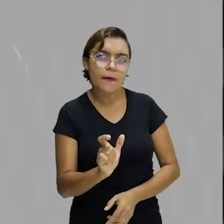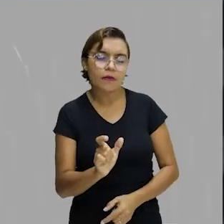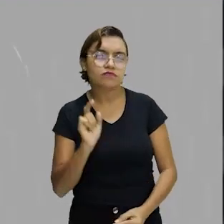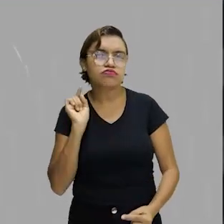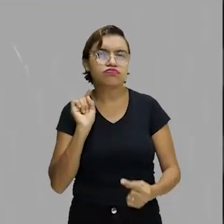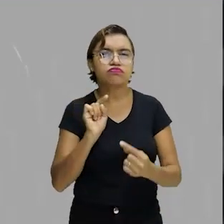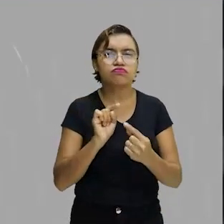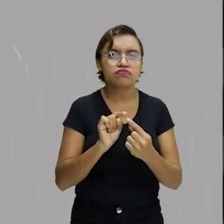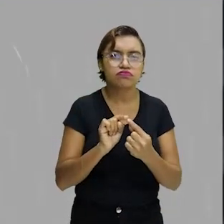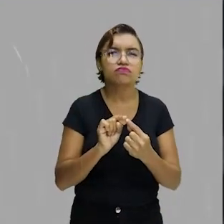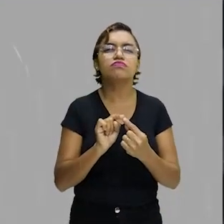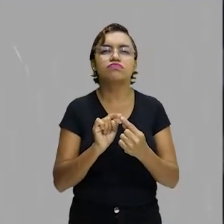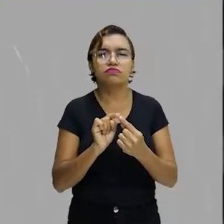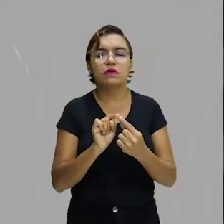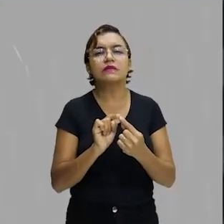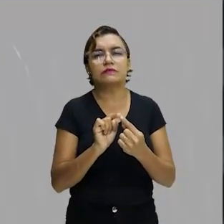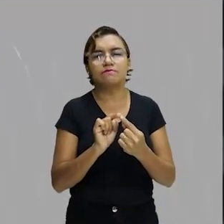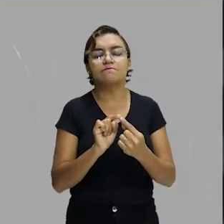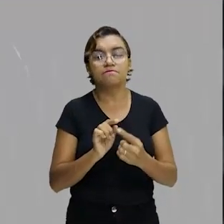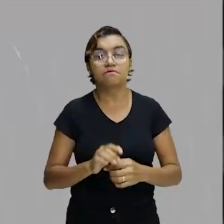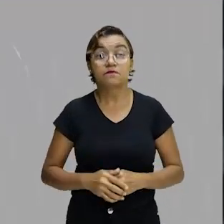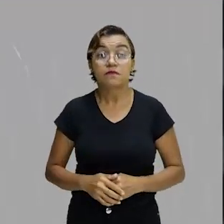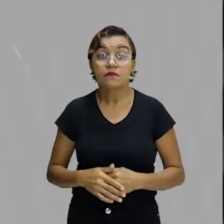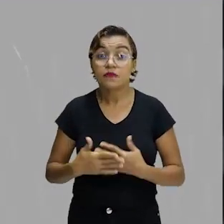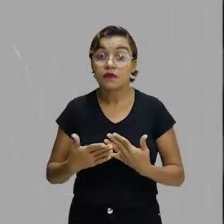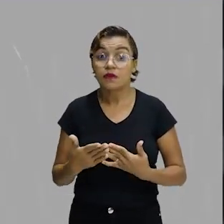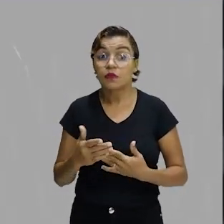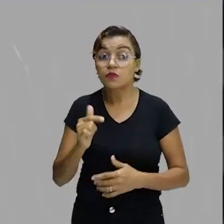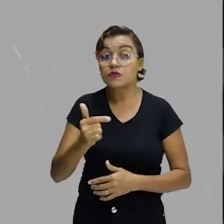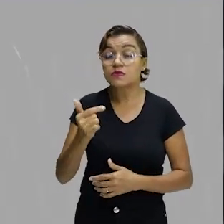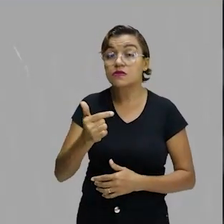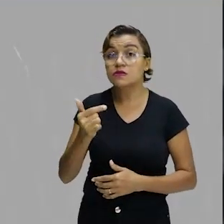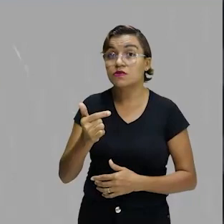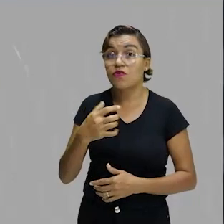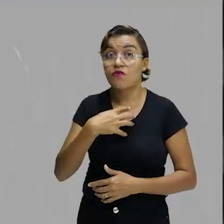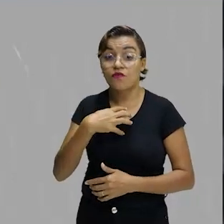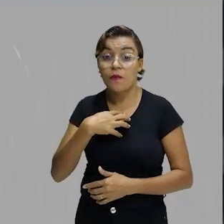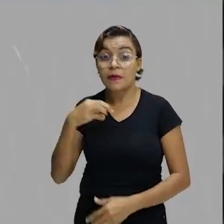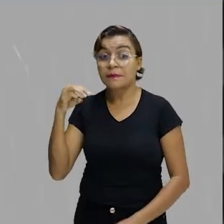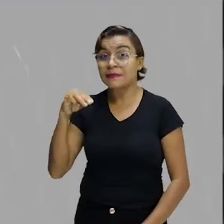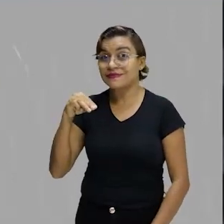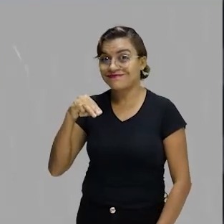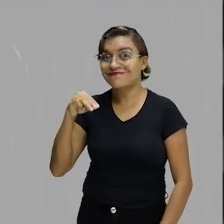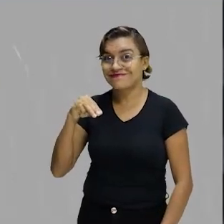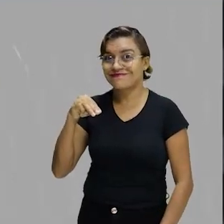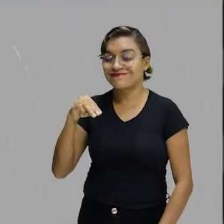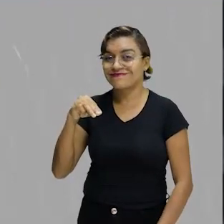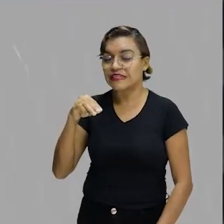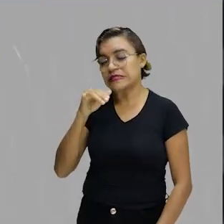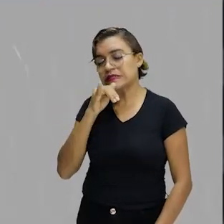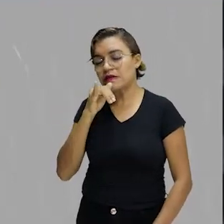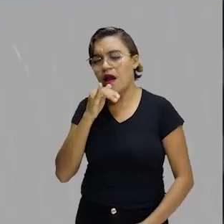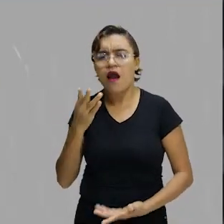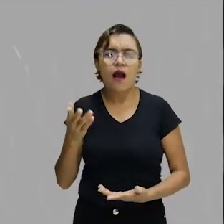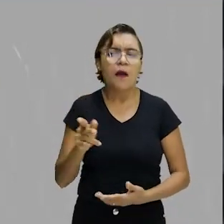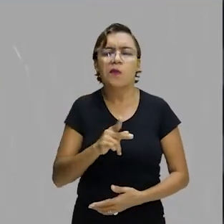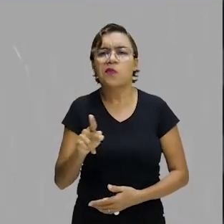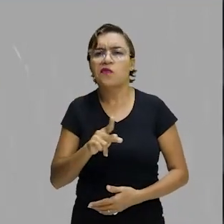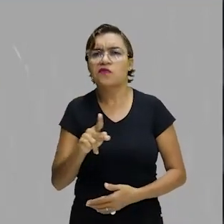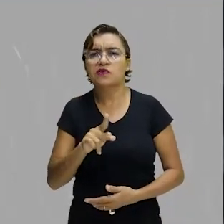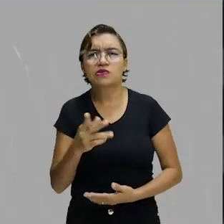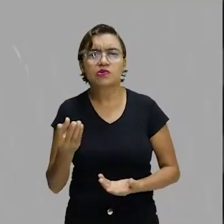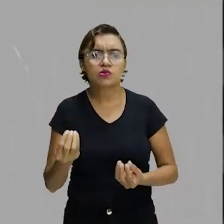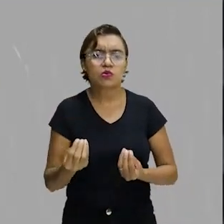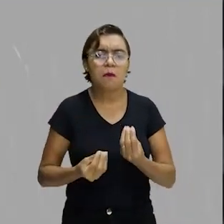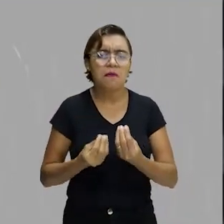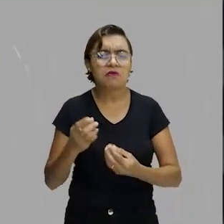eles, substantivando todos eles. Aqui eu coloquei apenas na forma matemática. Aí você vai dizer assim, ah, professor,